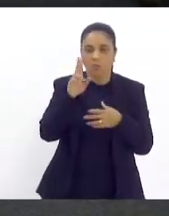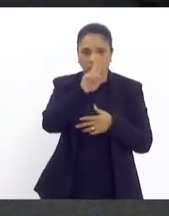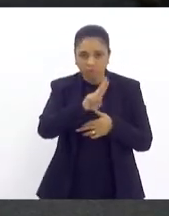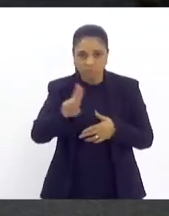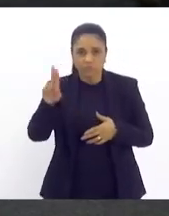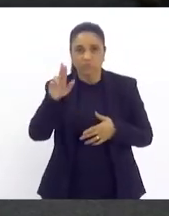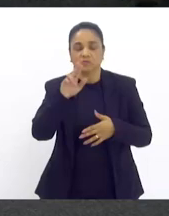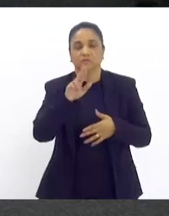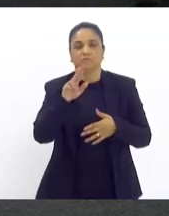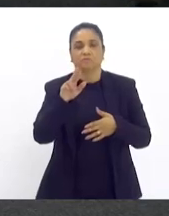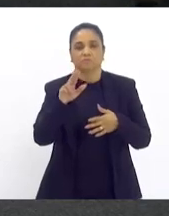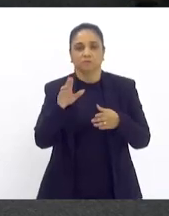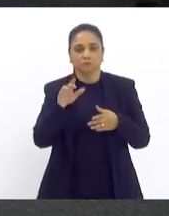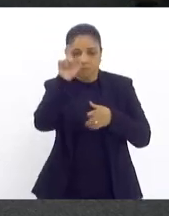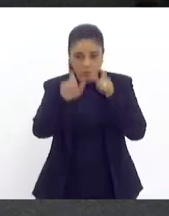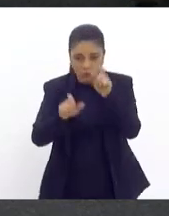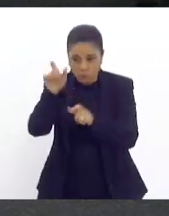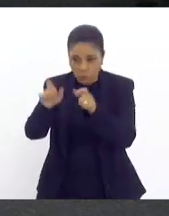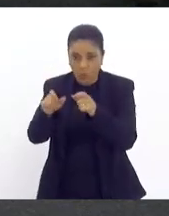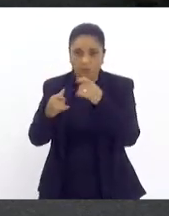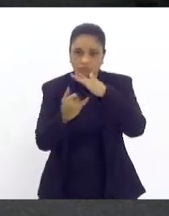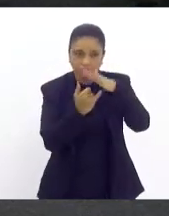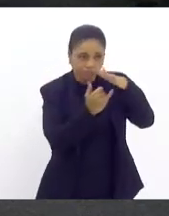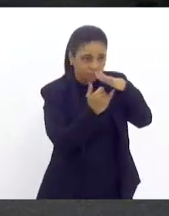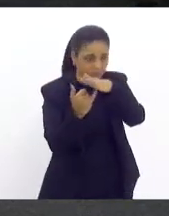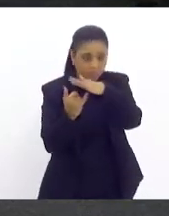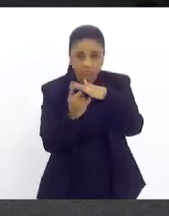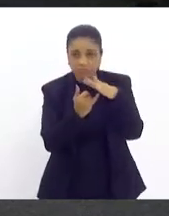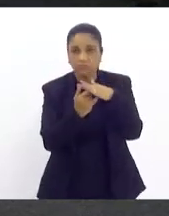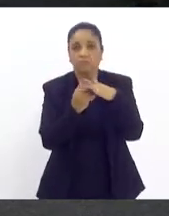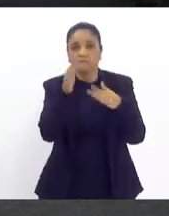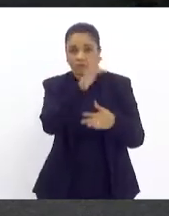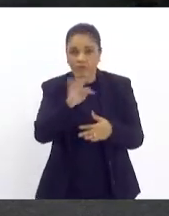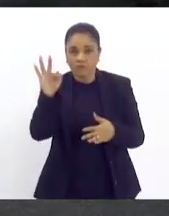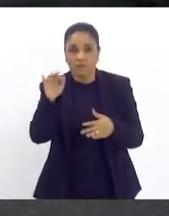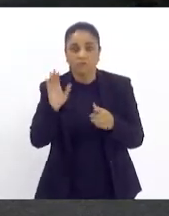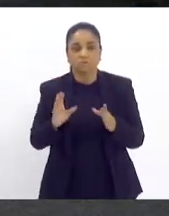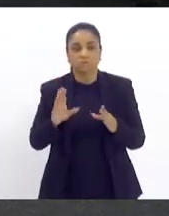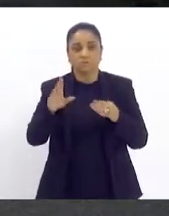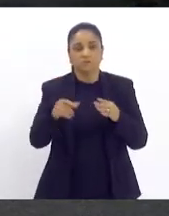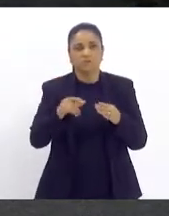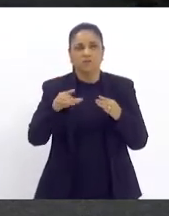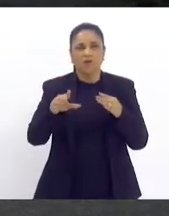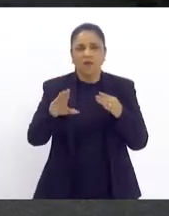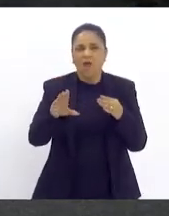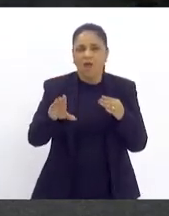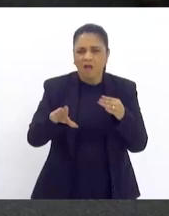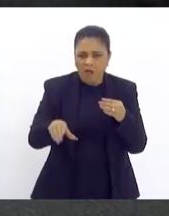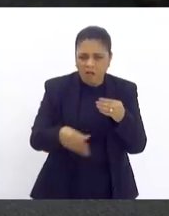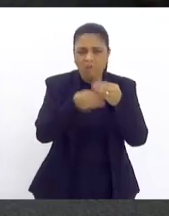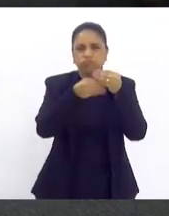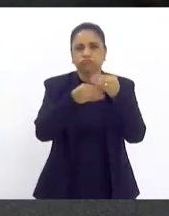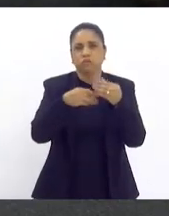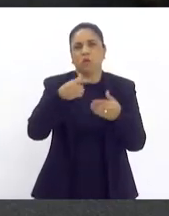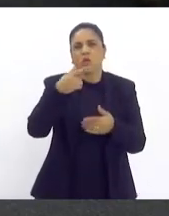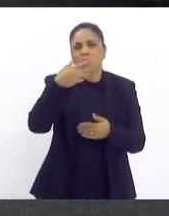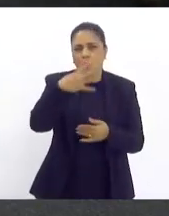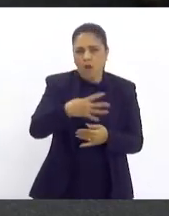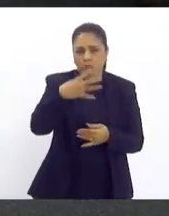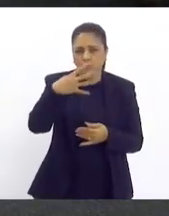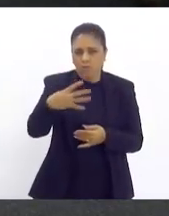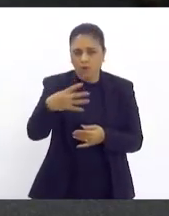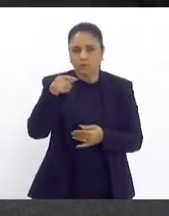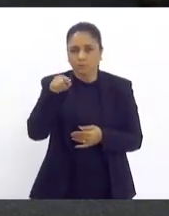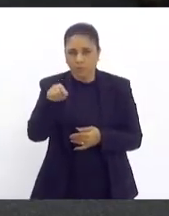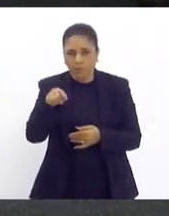e institutos Federais e anunciou um acréscimo de dois pontos quatro quatro bilhões de reais poderão ser